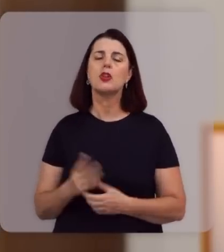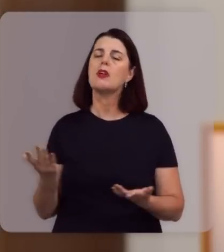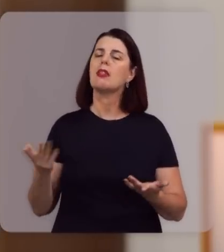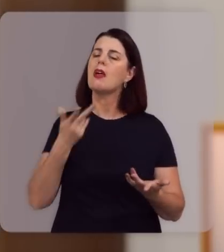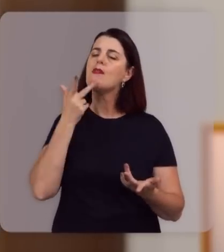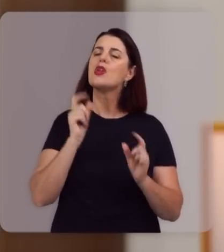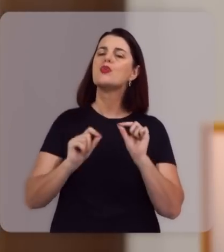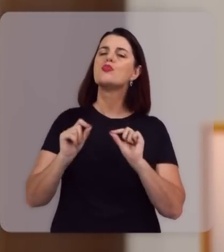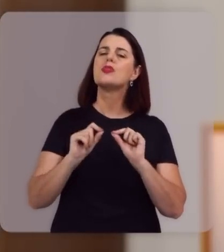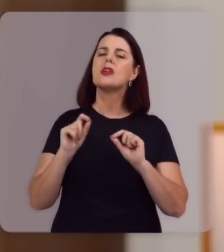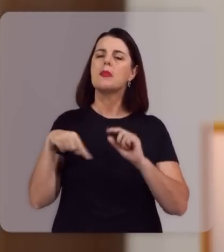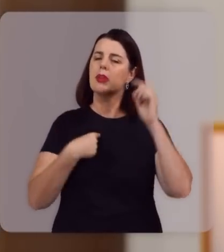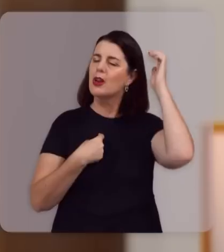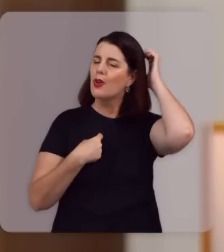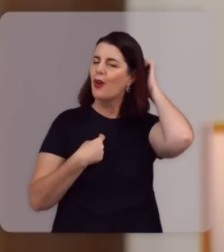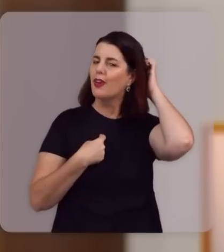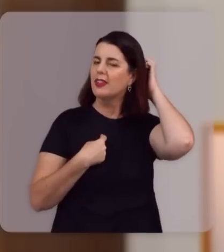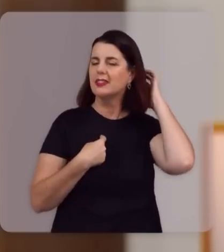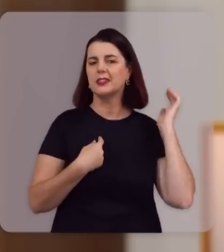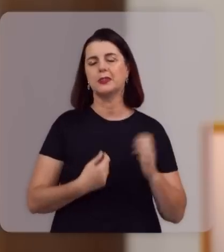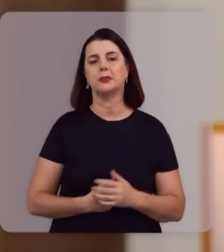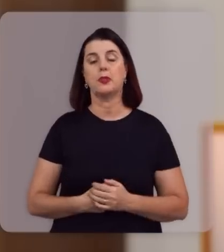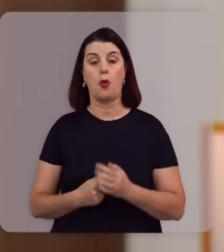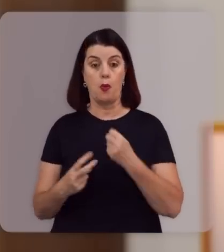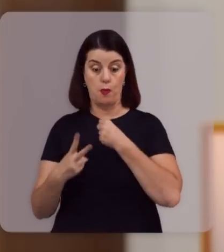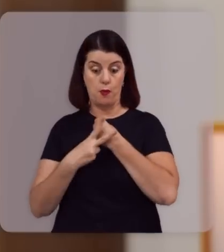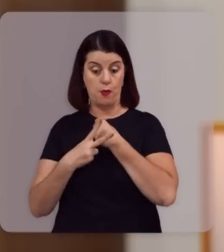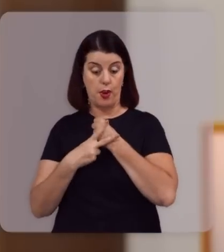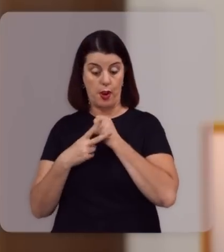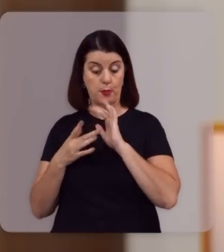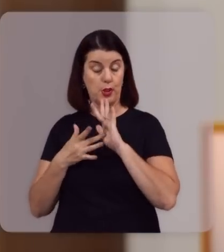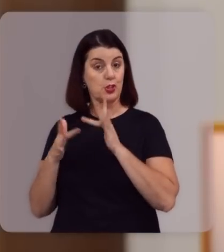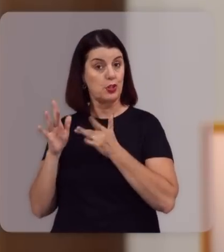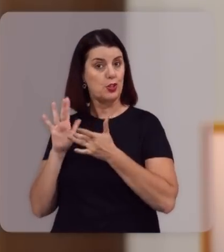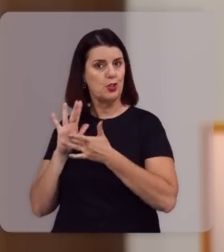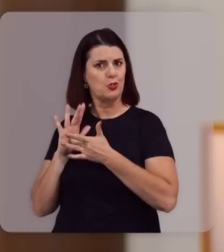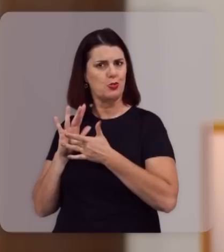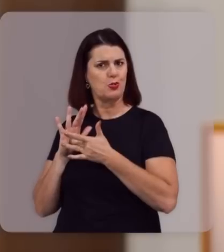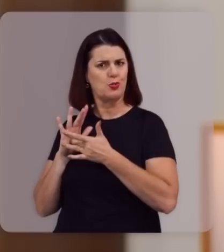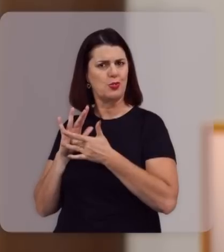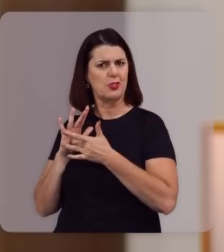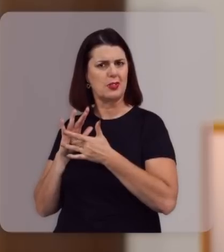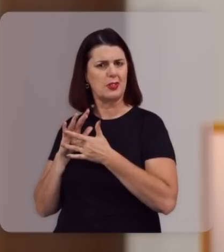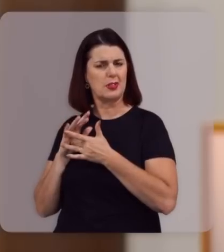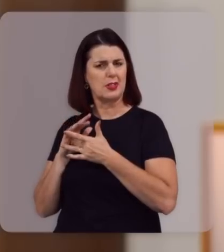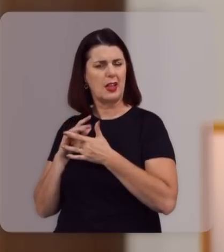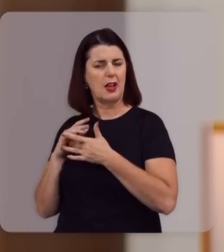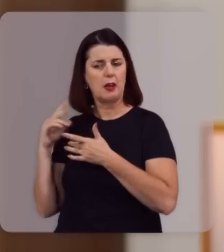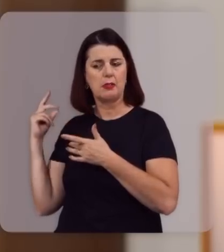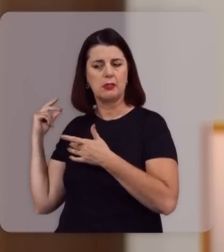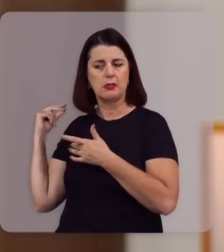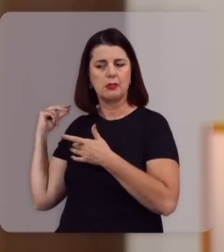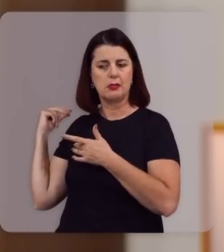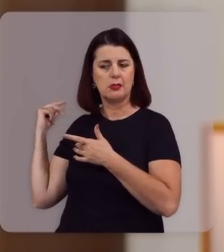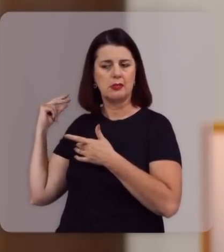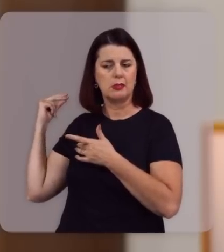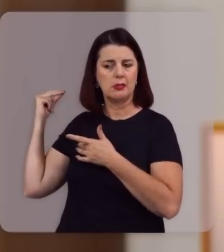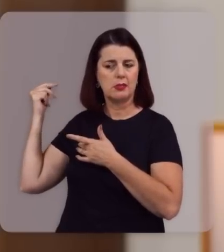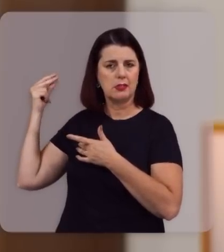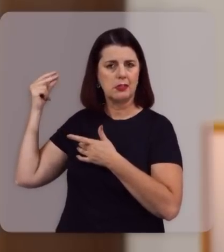que ele está dizendo para nós é que o Verbo, que é Jesus, preexiste ao